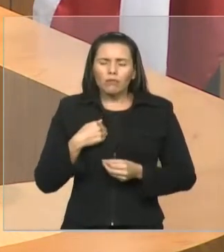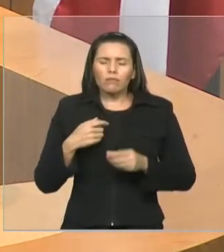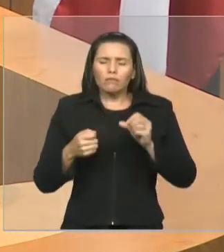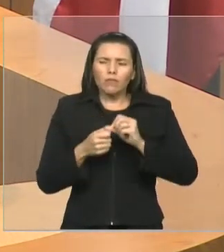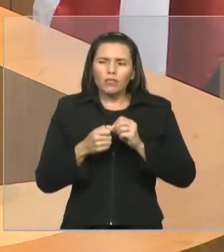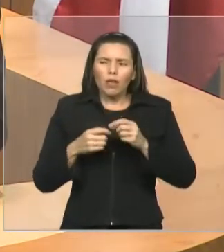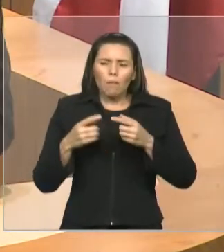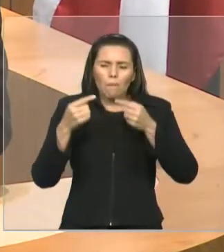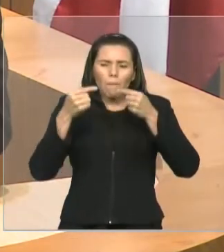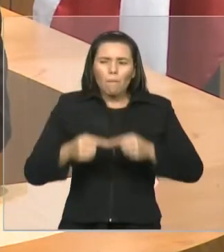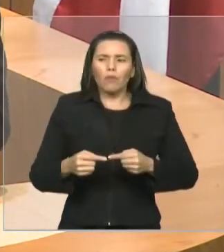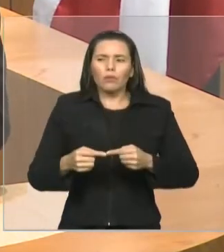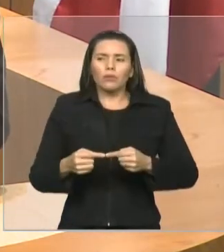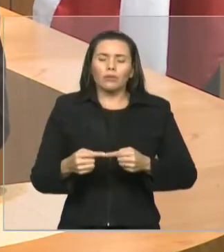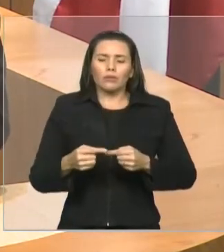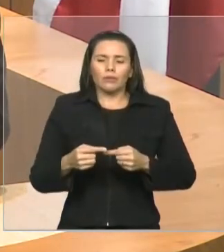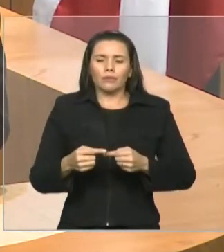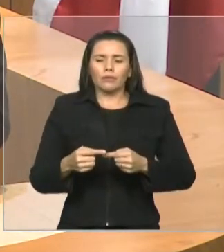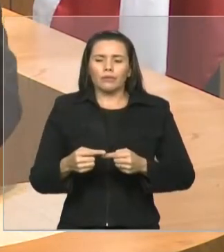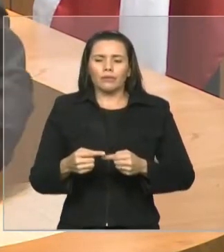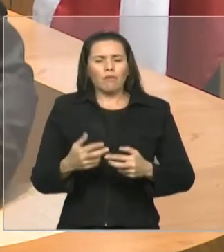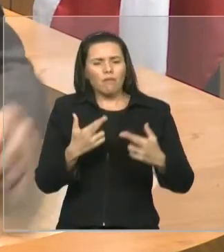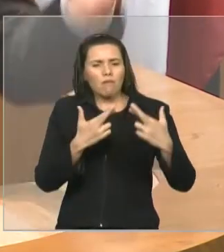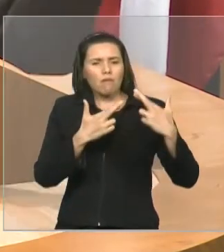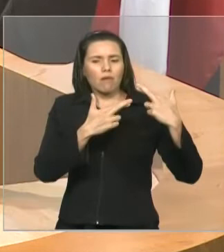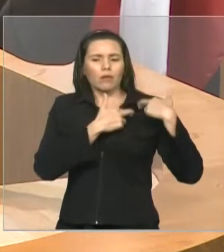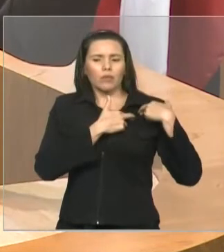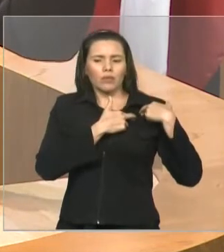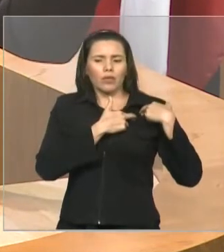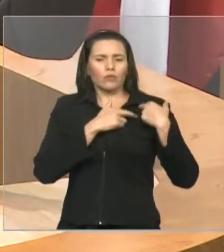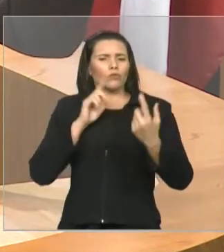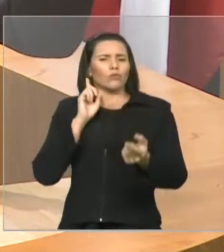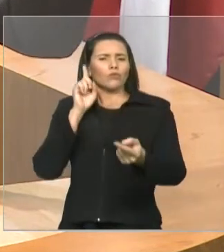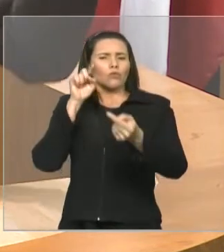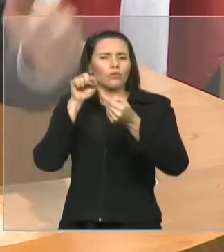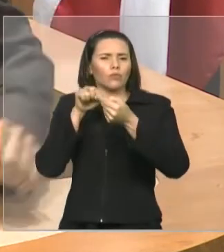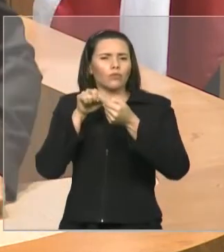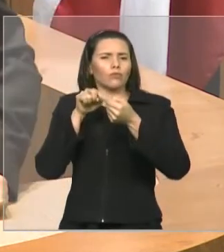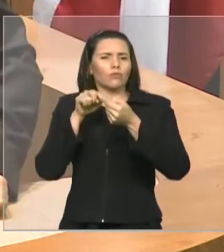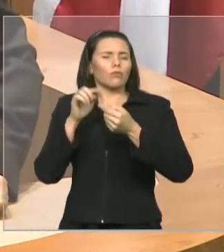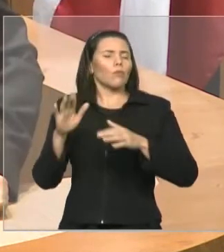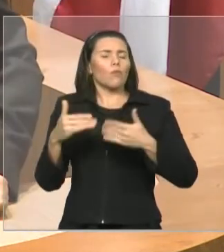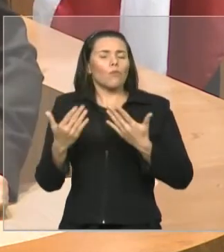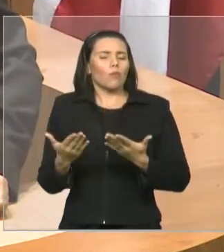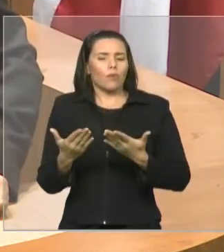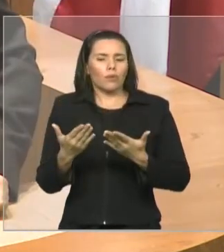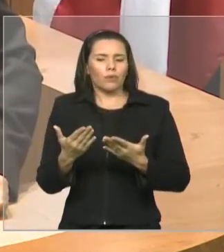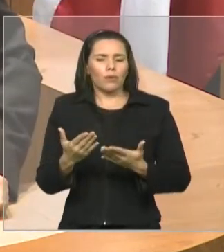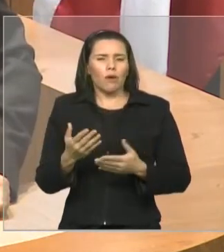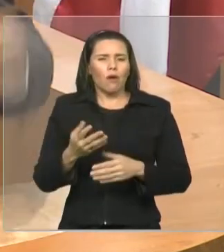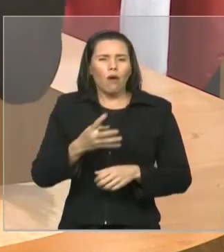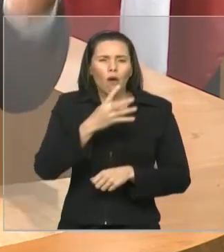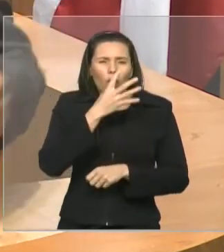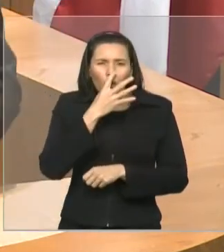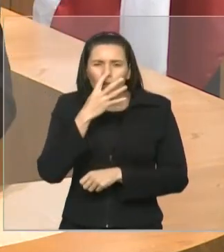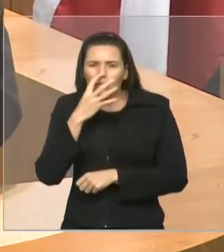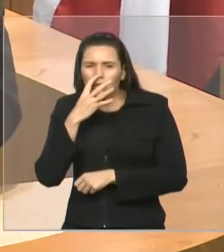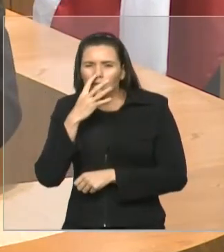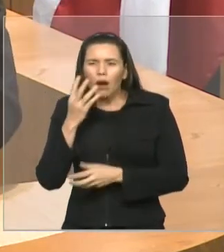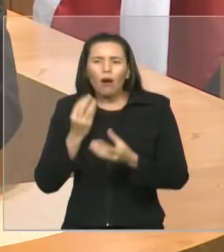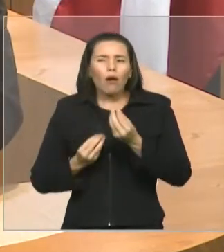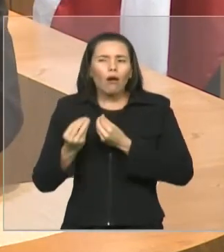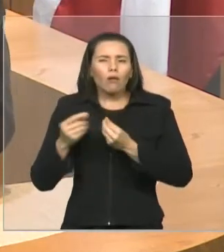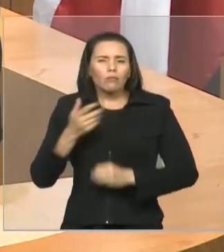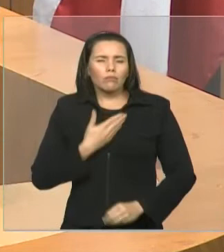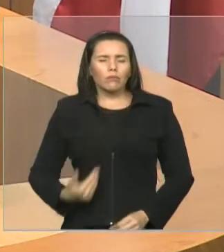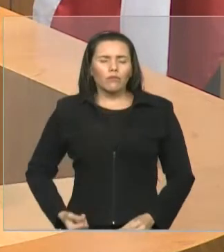e responsável. E com um único objetivo, legislar e fiscalizar a aplicação do dinheiro público, para a boa aplicação